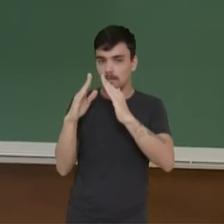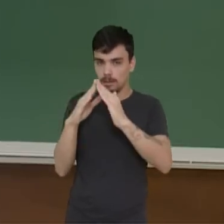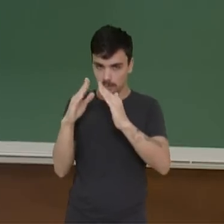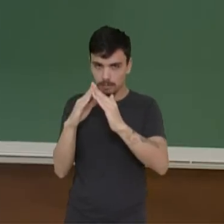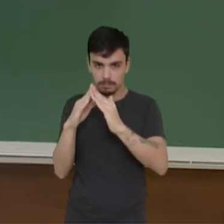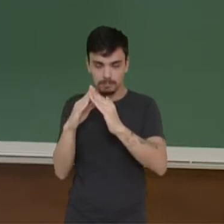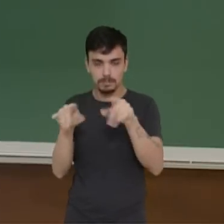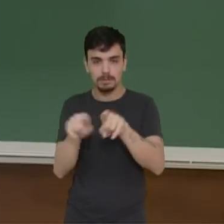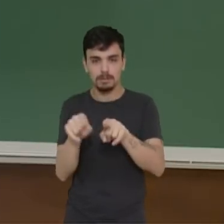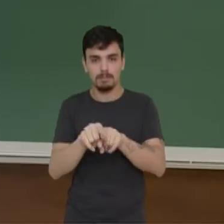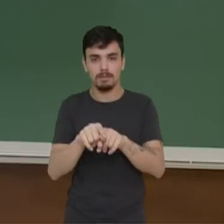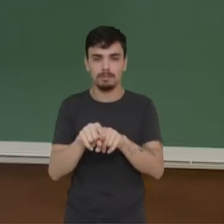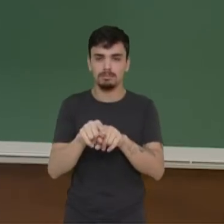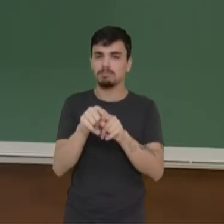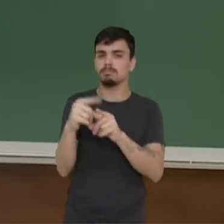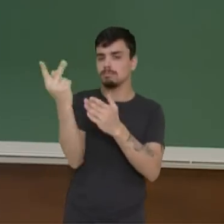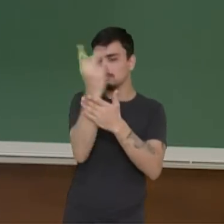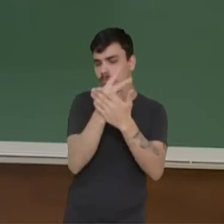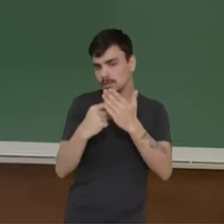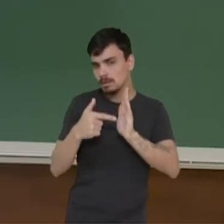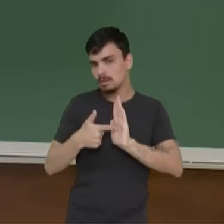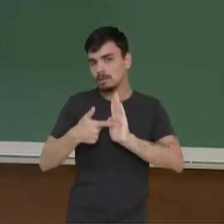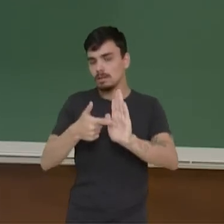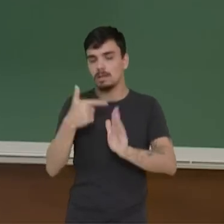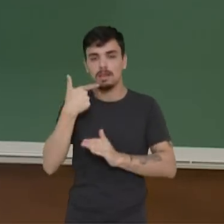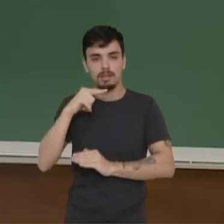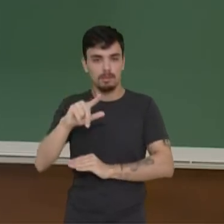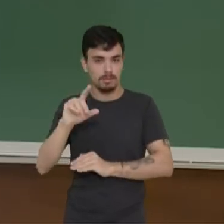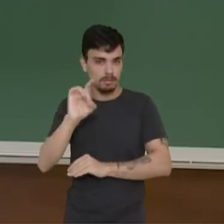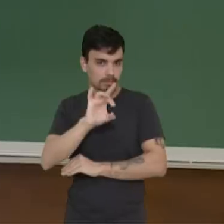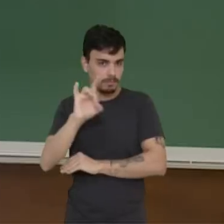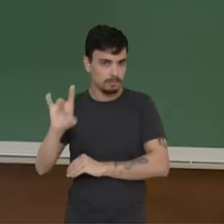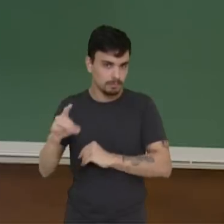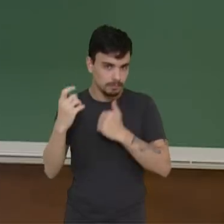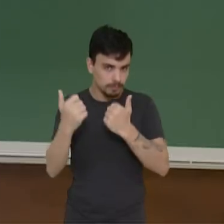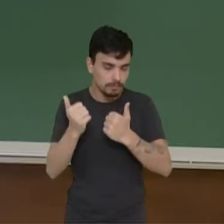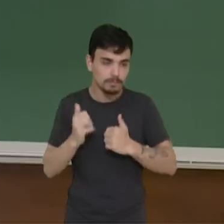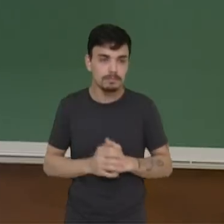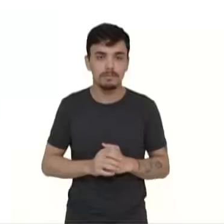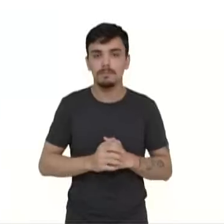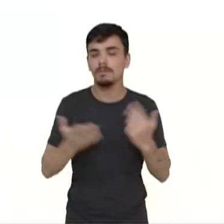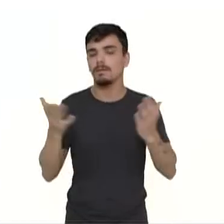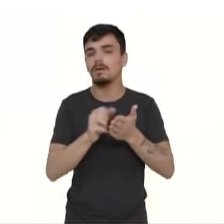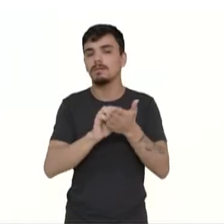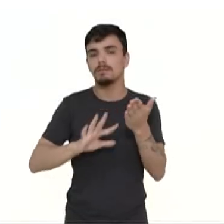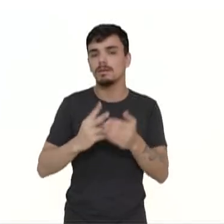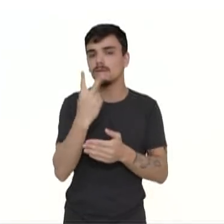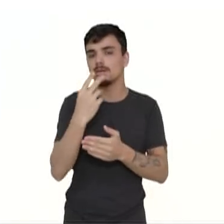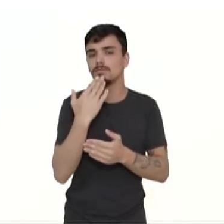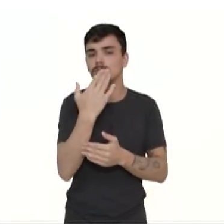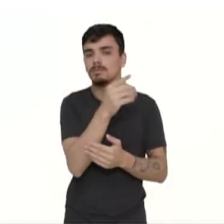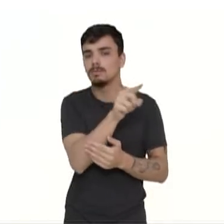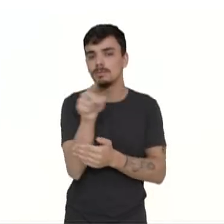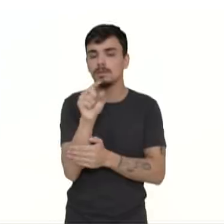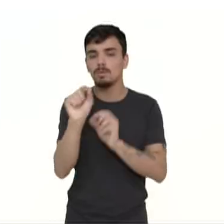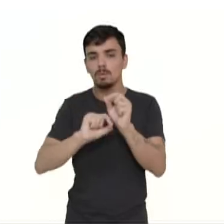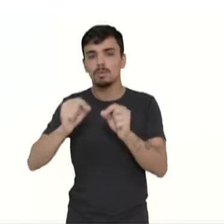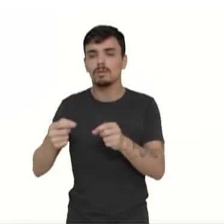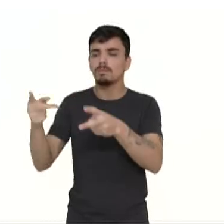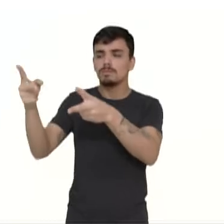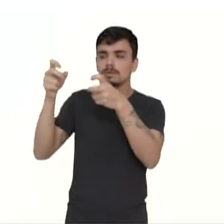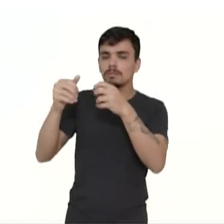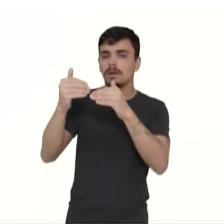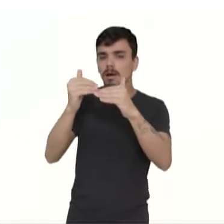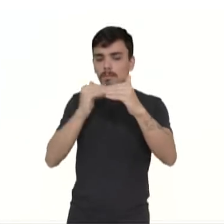ali os aspectos da língua deles, certo? Para o exercício 2 agora, eu vou pedir para vocês observarem a